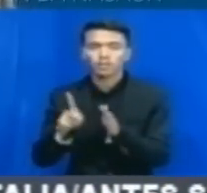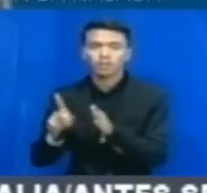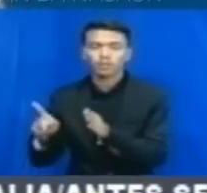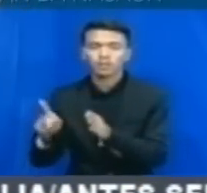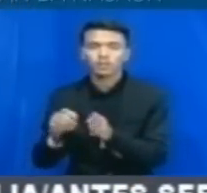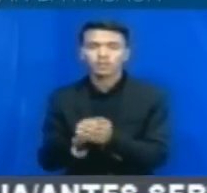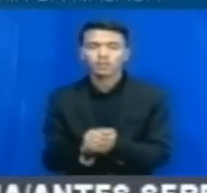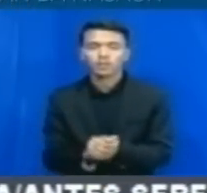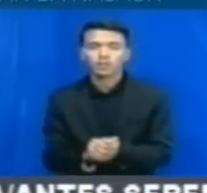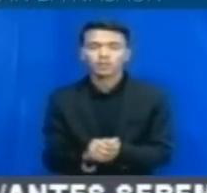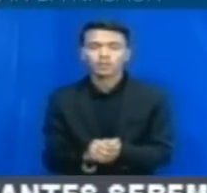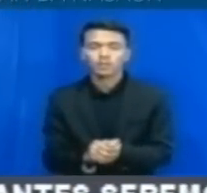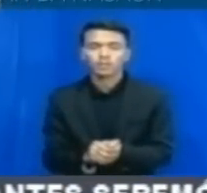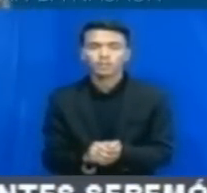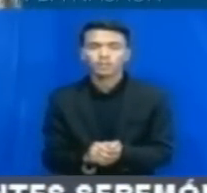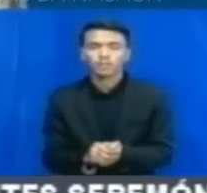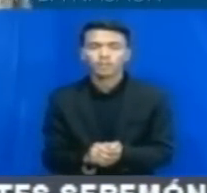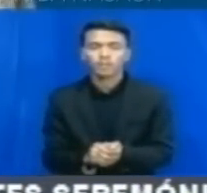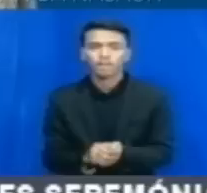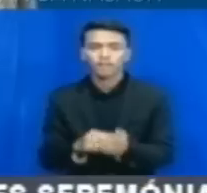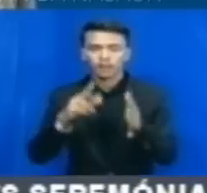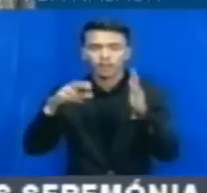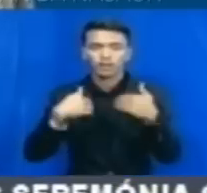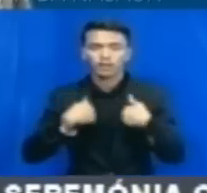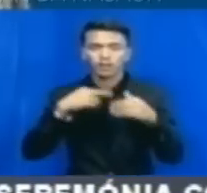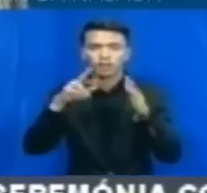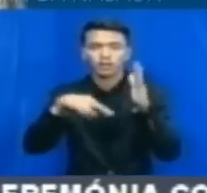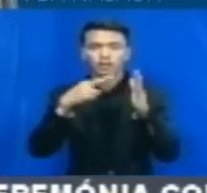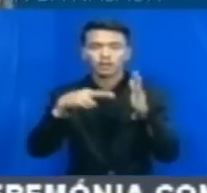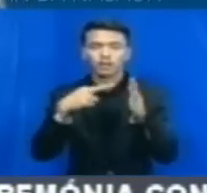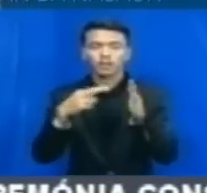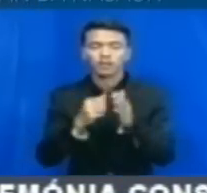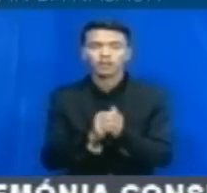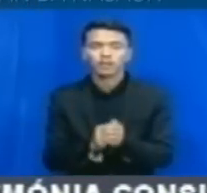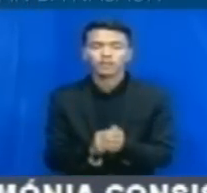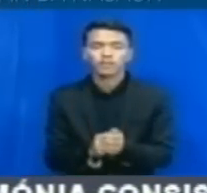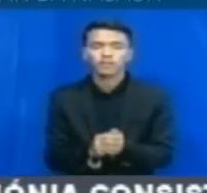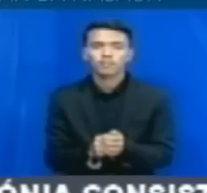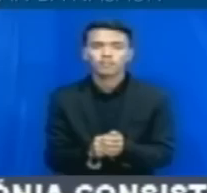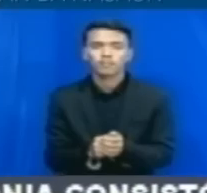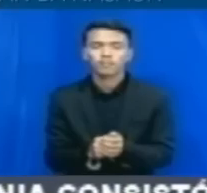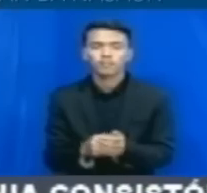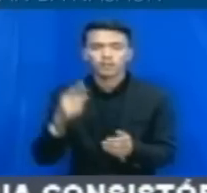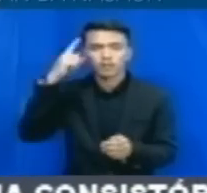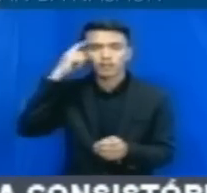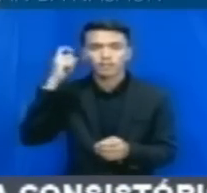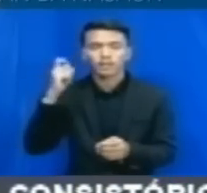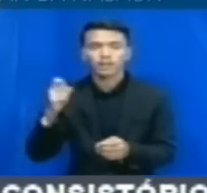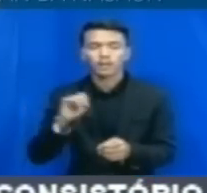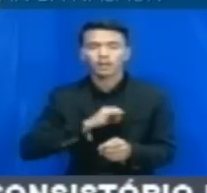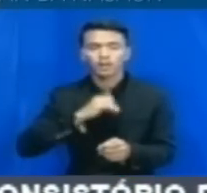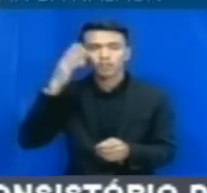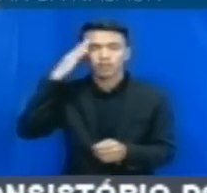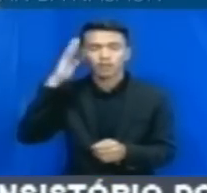processo aprendizagem nemos e a irregularidade e a irregularidade luma tamanema ka aula